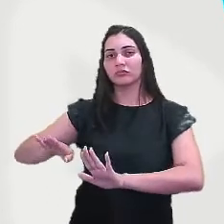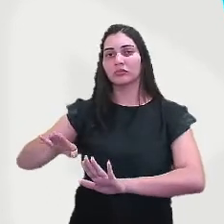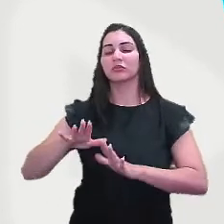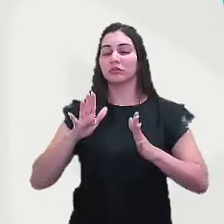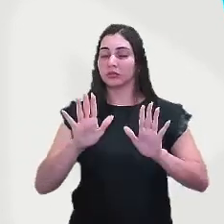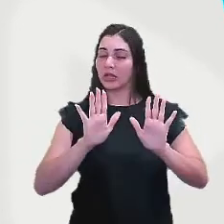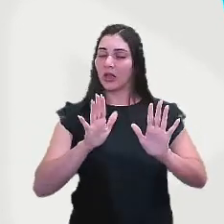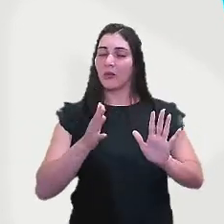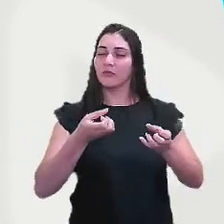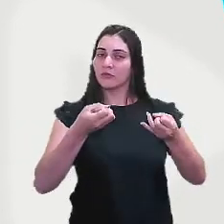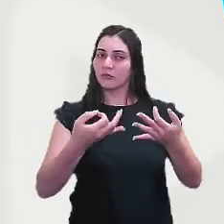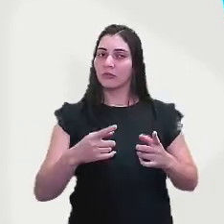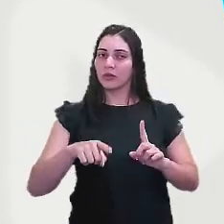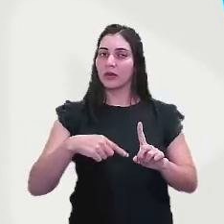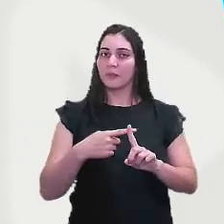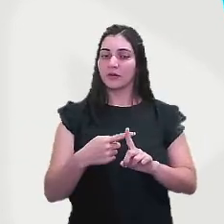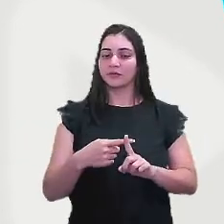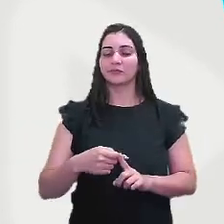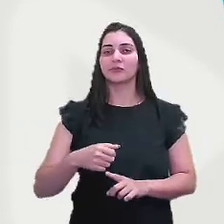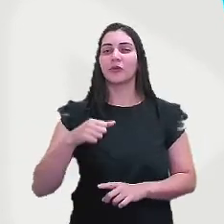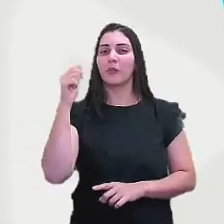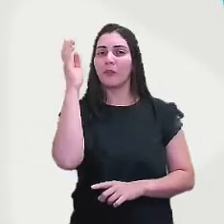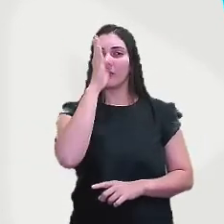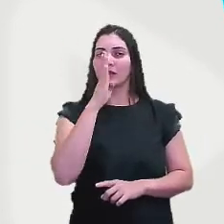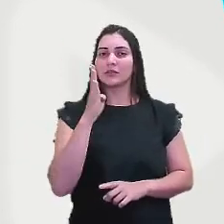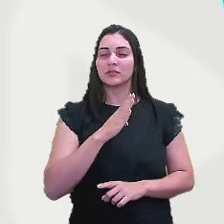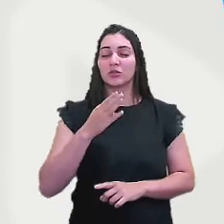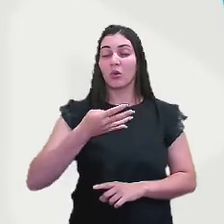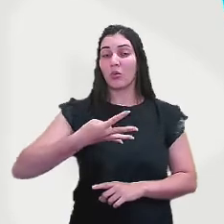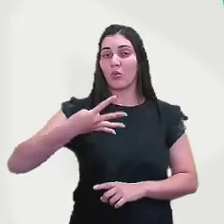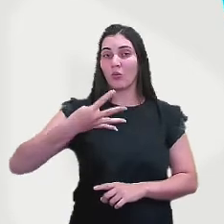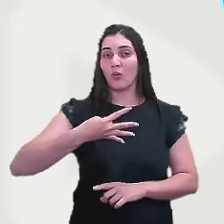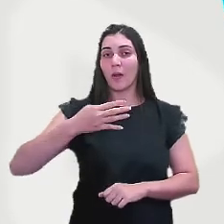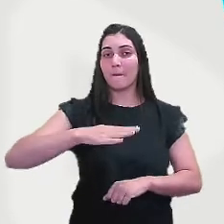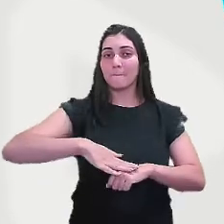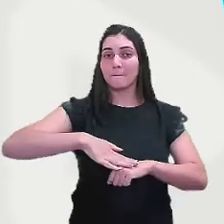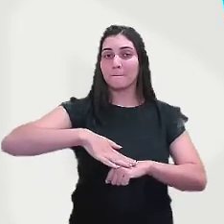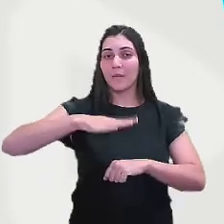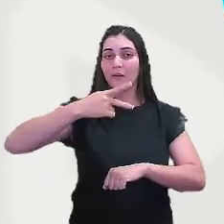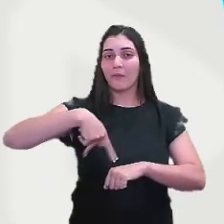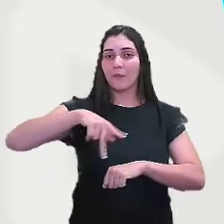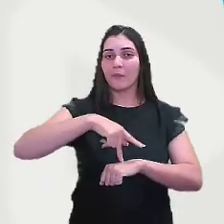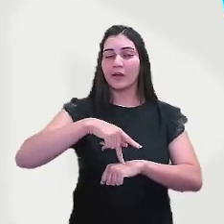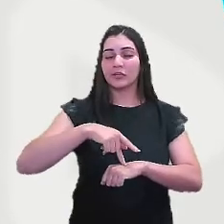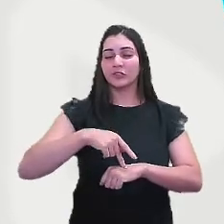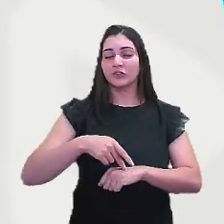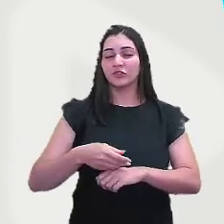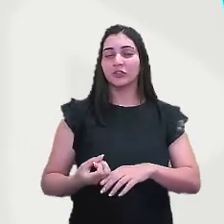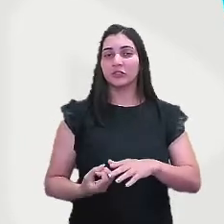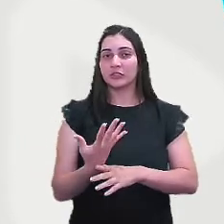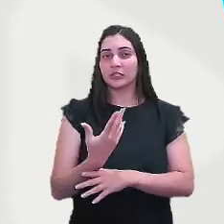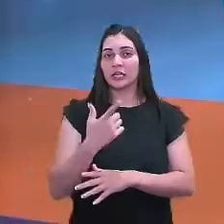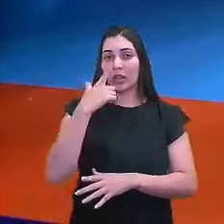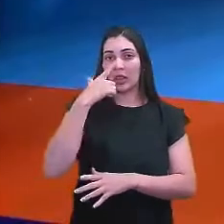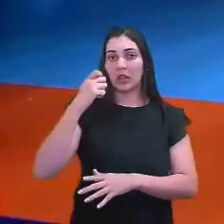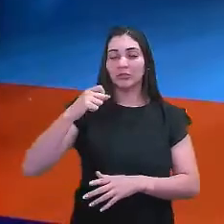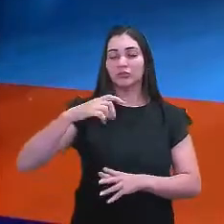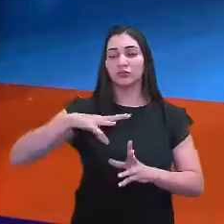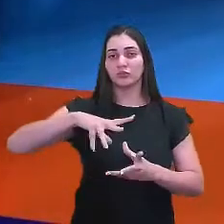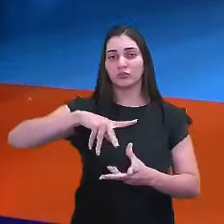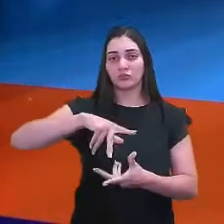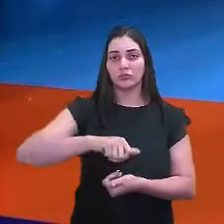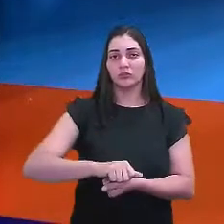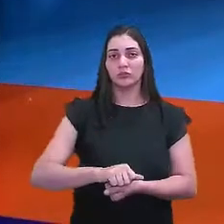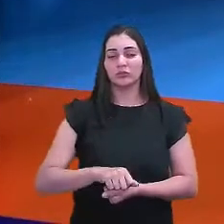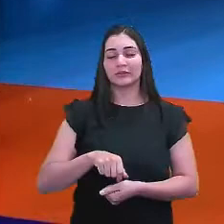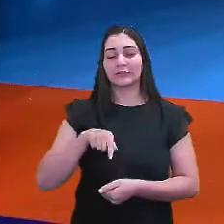mais sobre isso. O Brasil é o quarto maior produtor de lixo no mundo. Volta aqui comigo, por favor, produção.